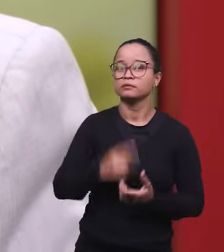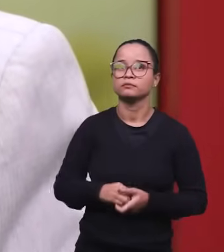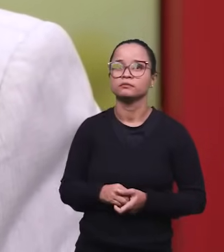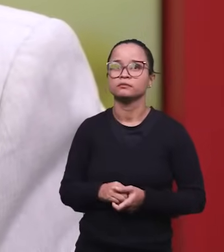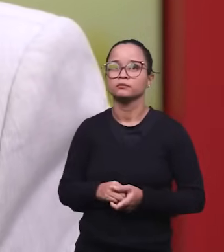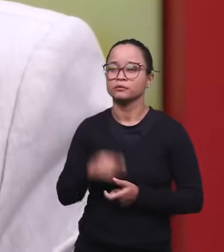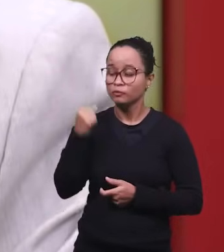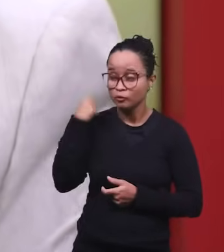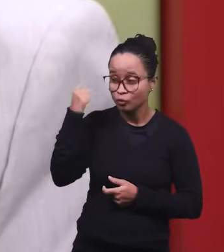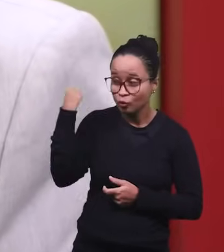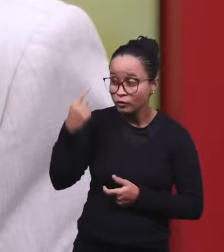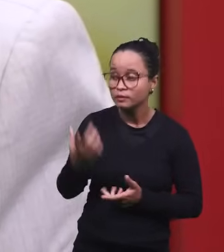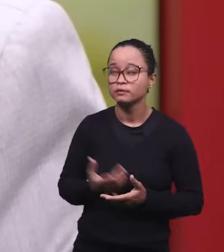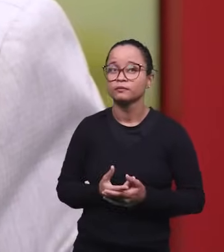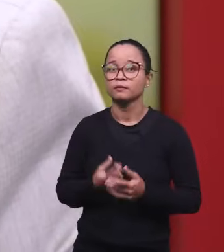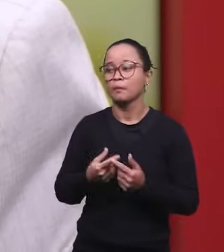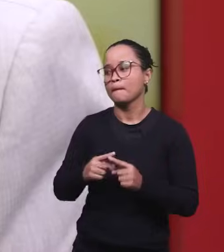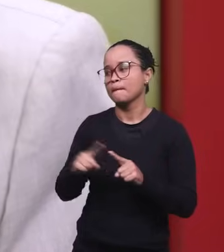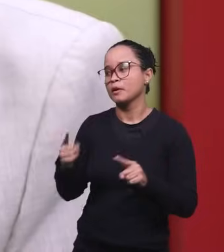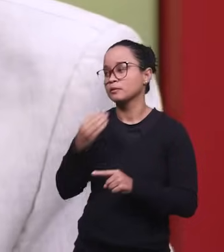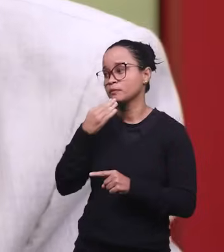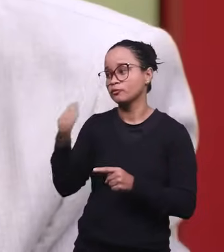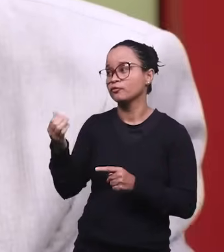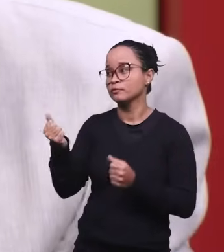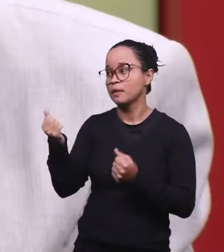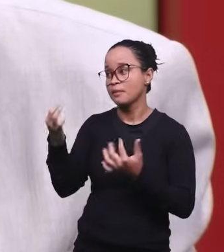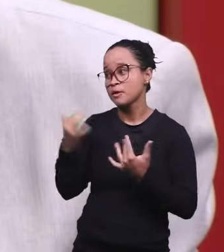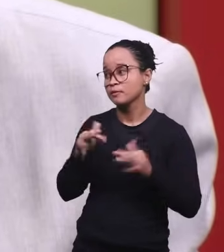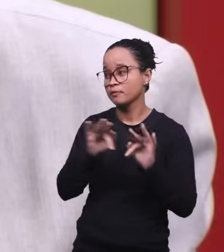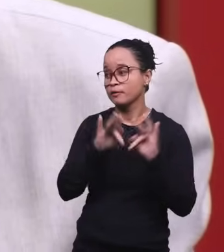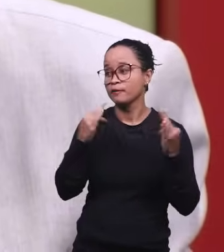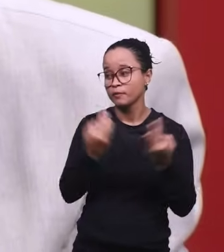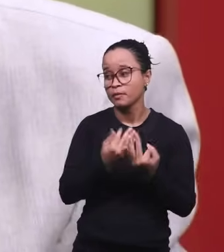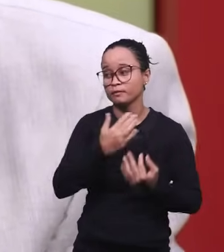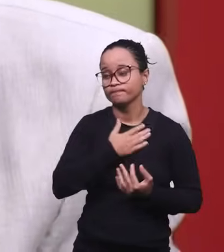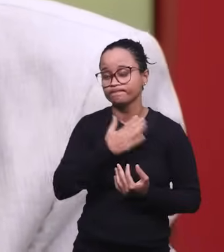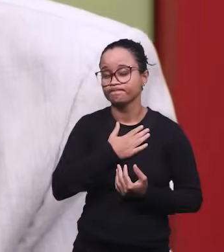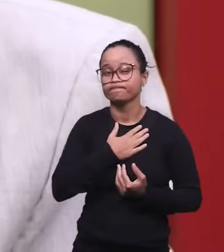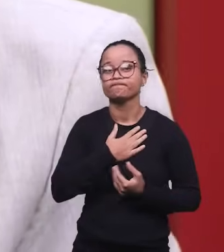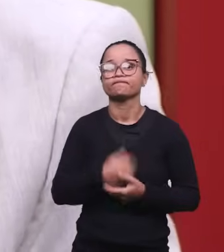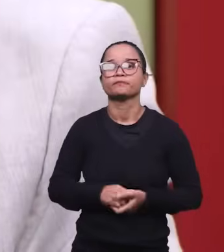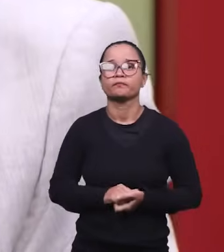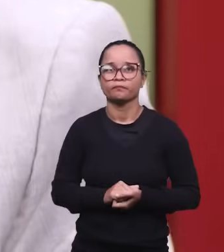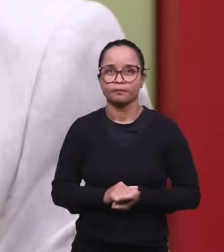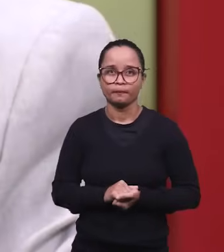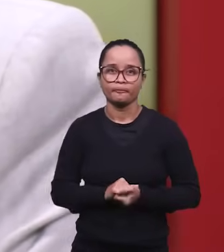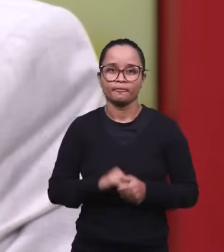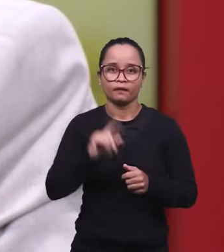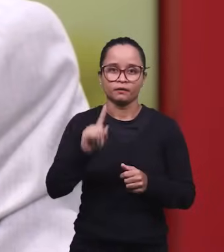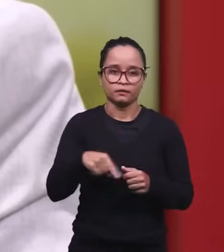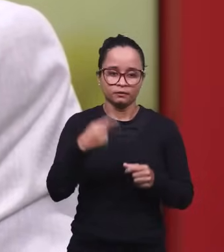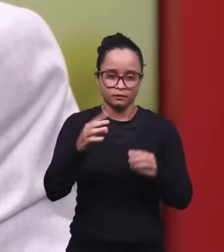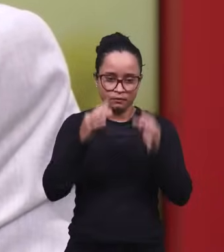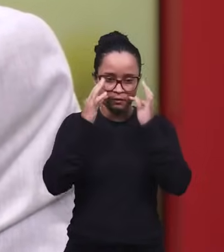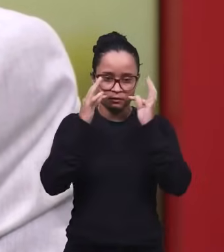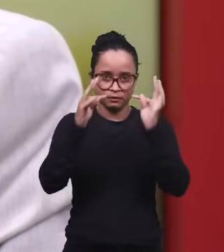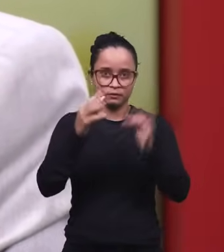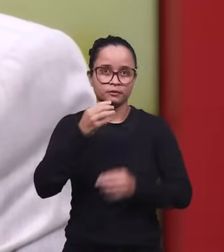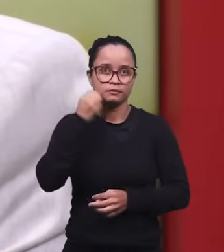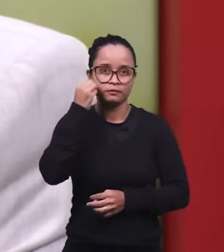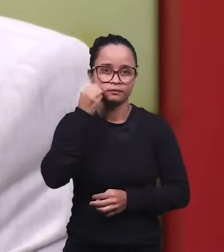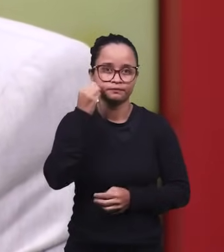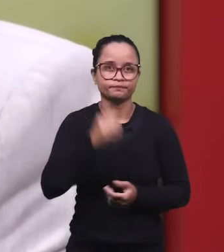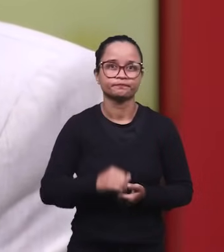aí. Né? O que ele fez foi uma loucura, mas eu estou te pedindo a tua bênção para o meu lar. Né? E aí depois ela testemunha